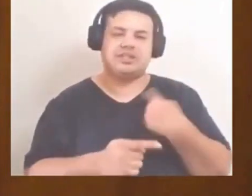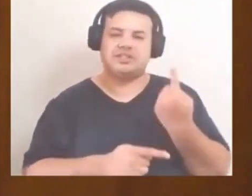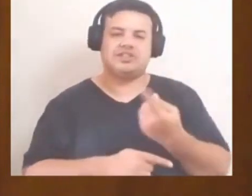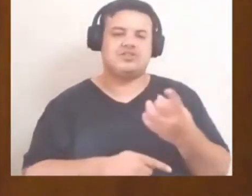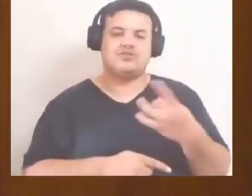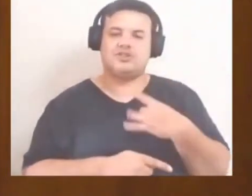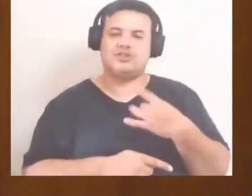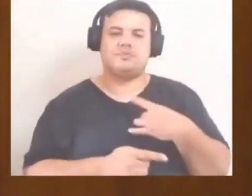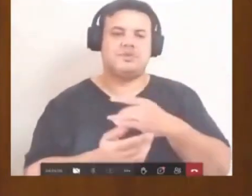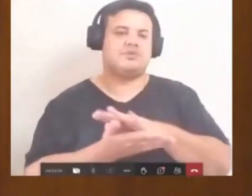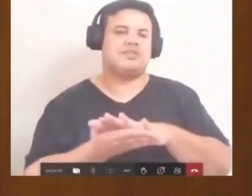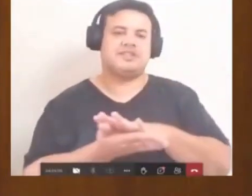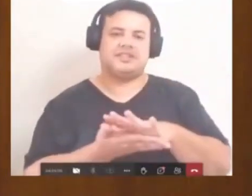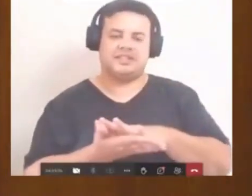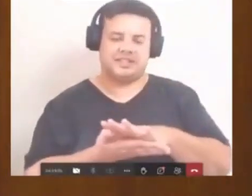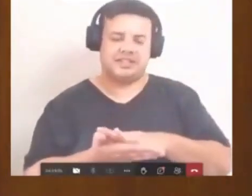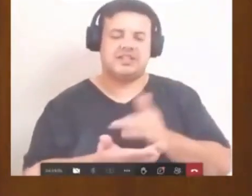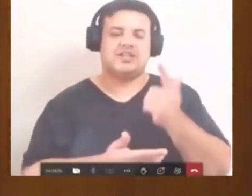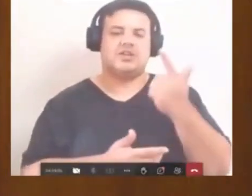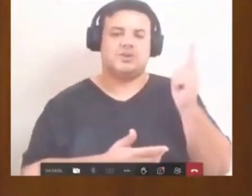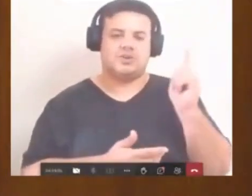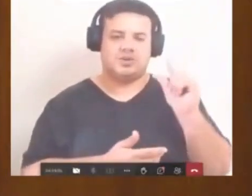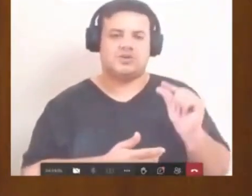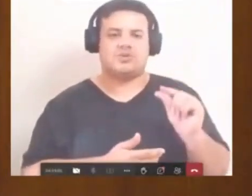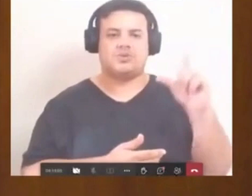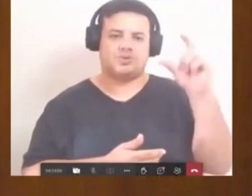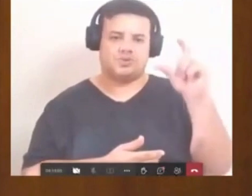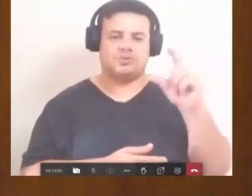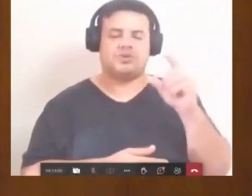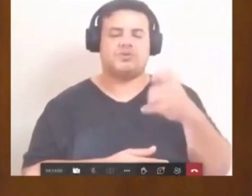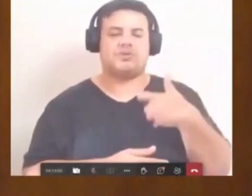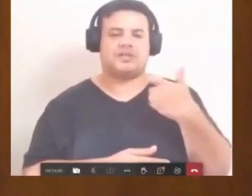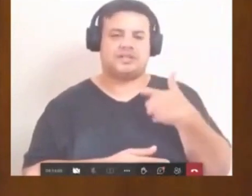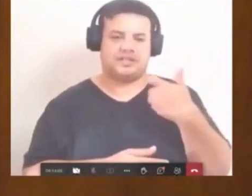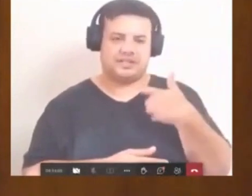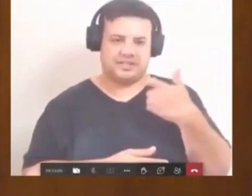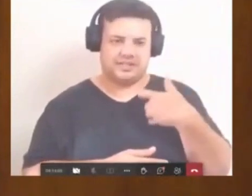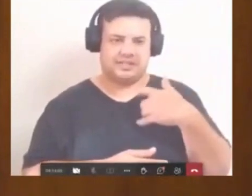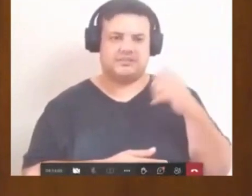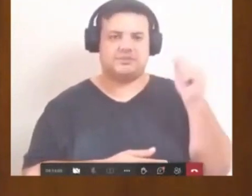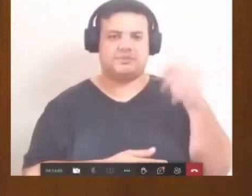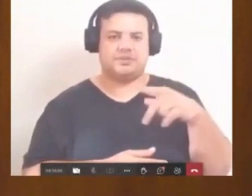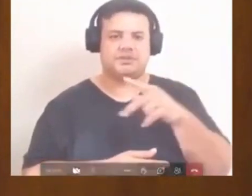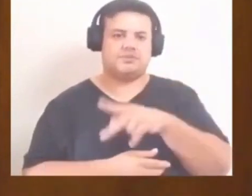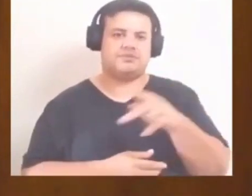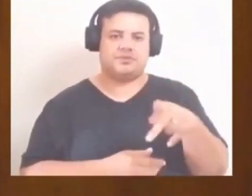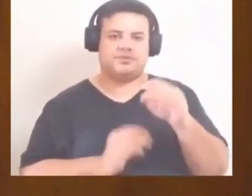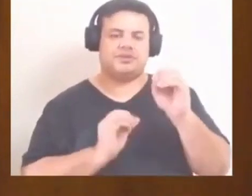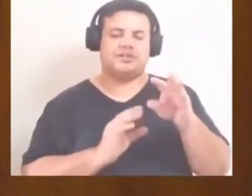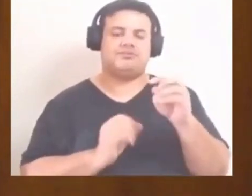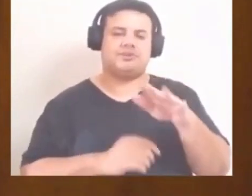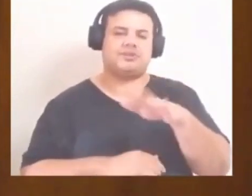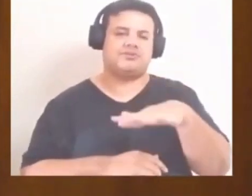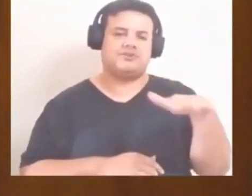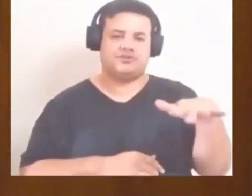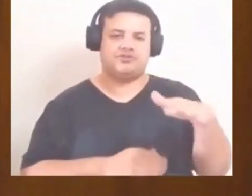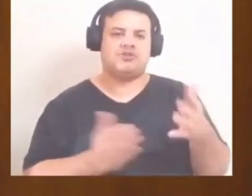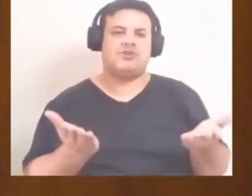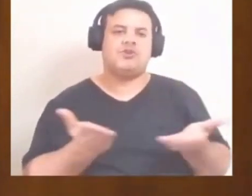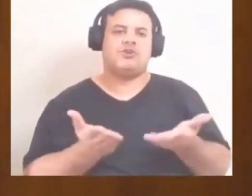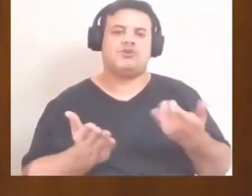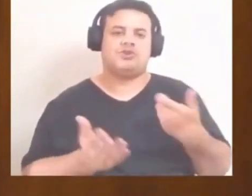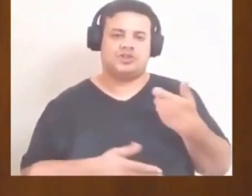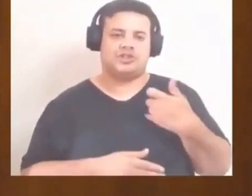outra coisa se tratar é o aumento da idade para aposentar das professoras da educação infantil que hoje é de 50 anos